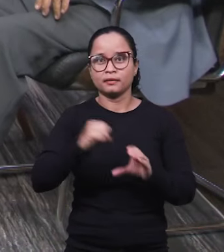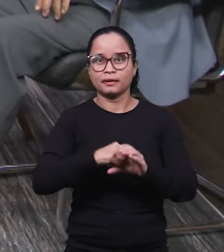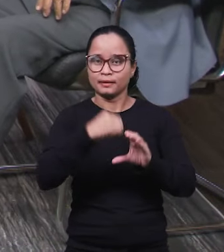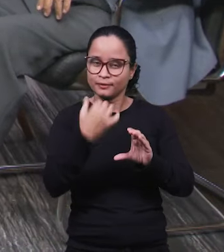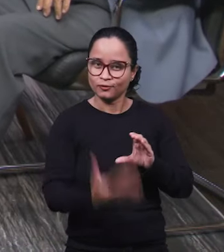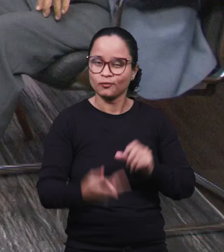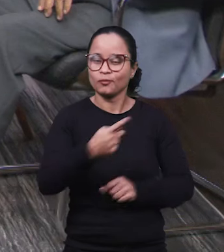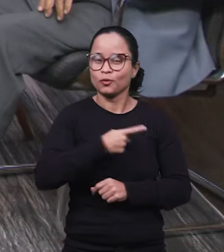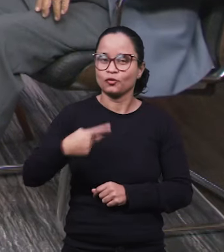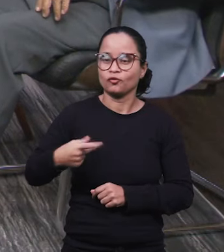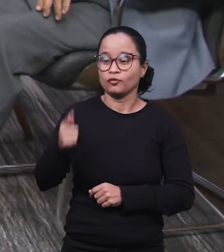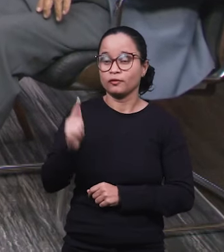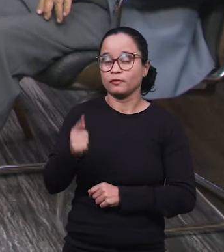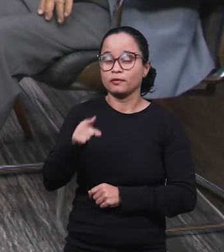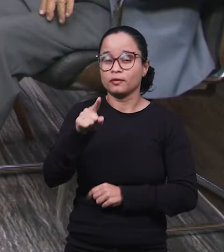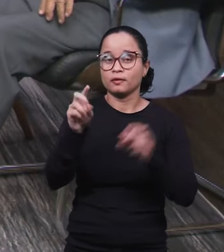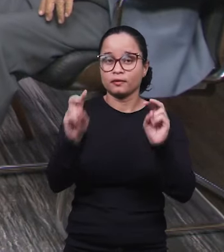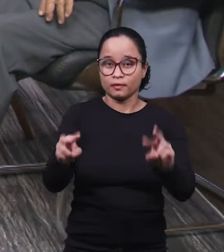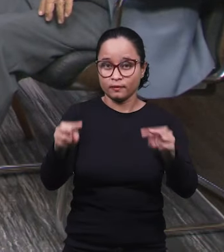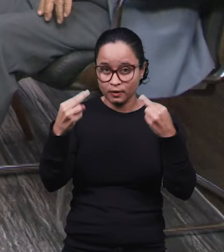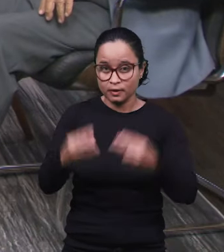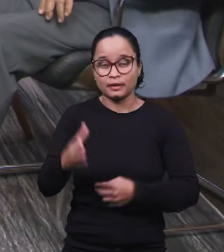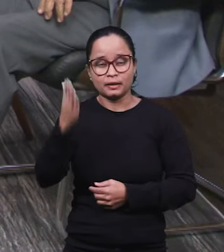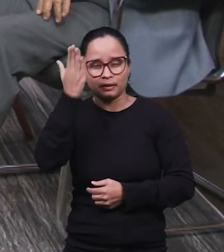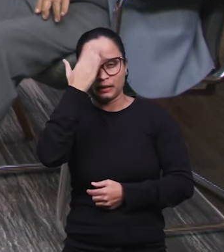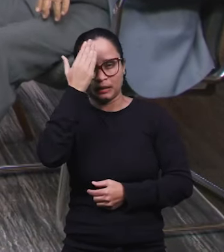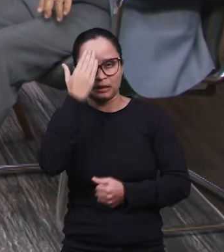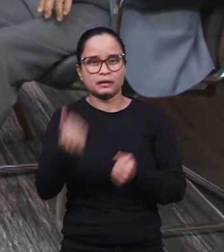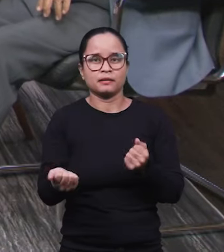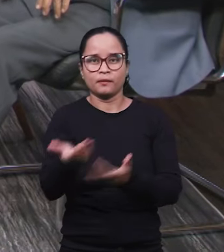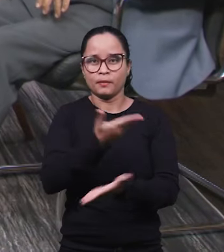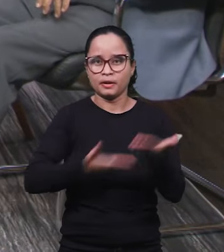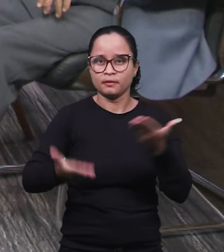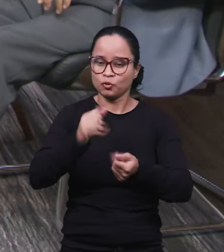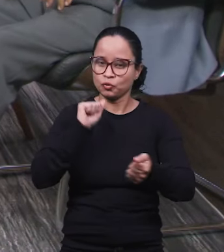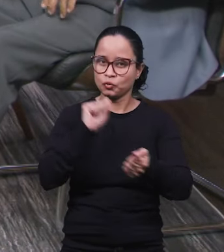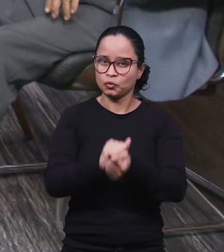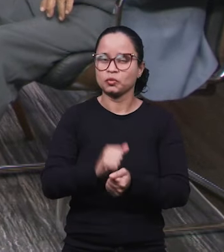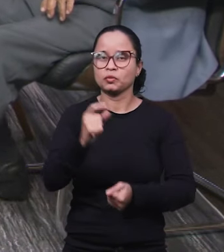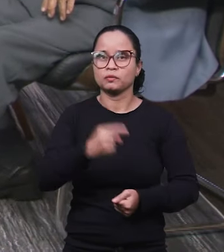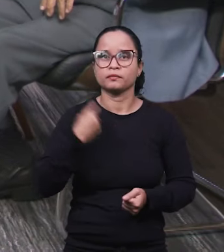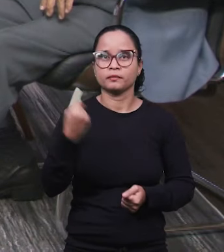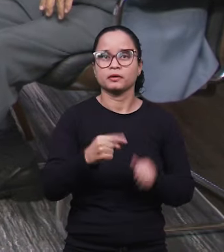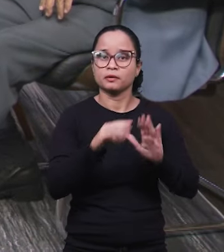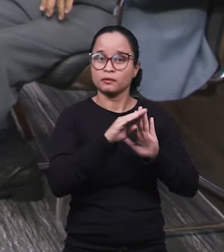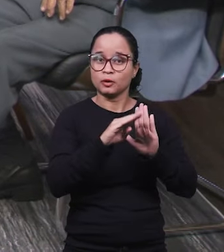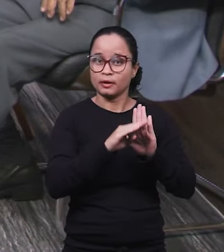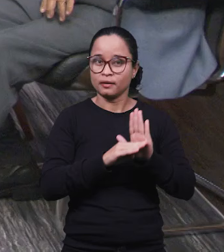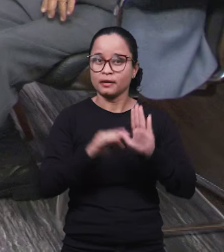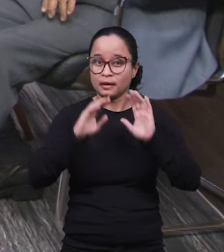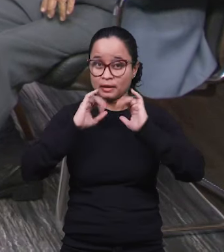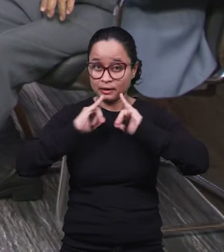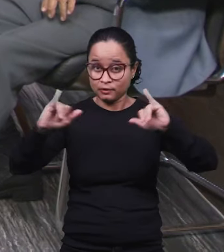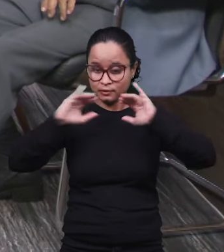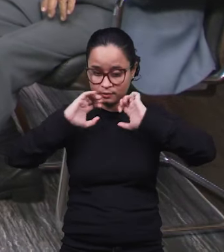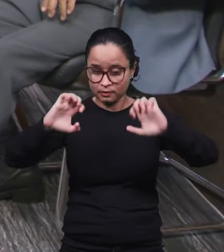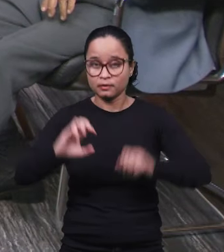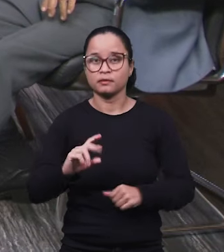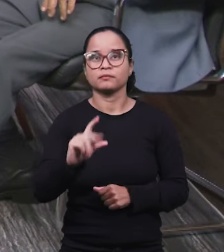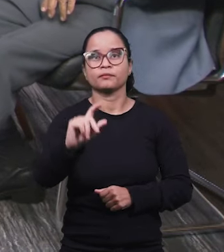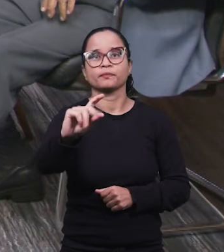pastor Gedeuti está falando, você que está ouvindo, está entendendo, está participando conosco hoje do programa Anunciando